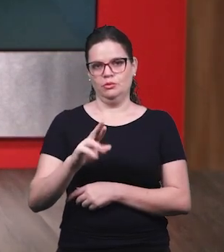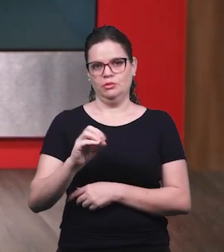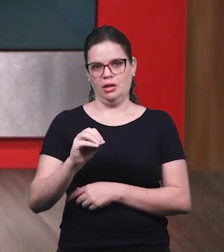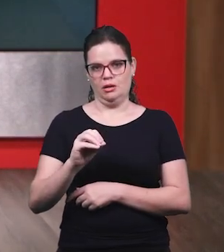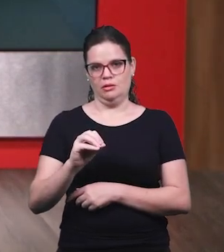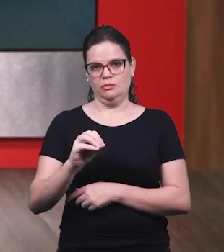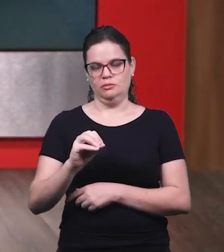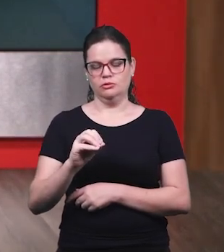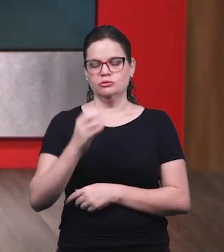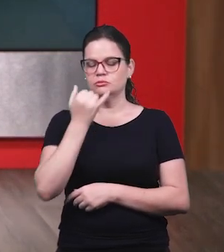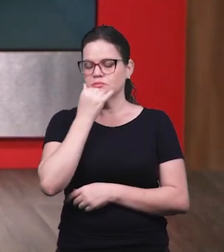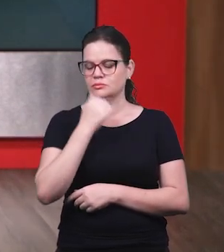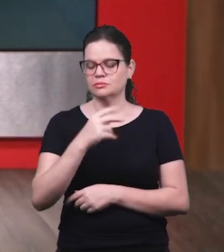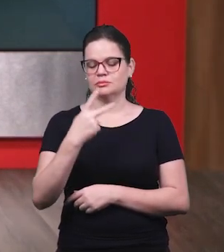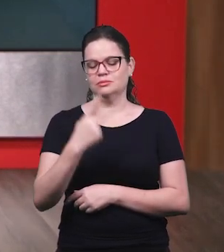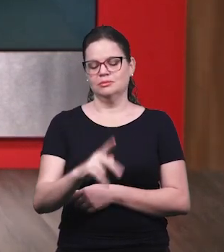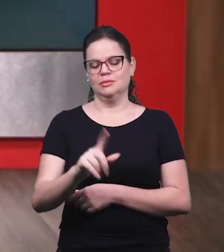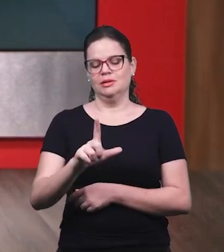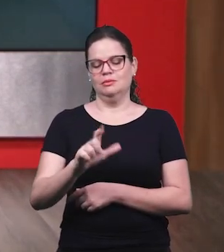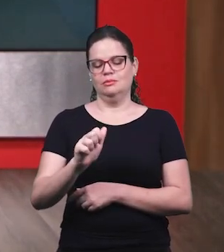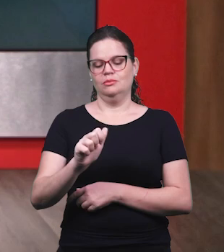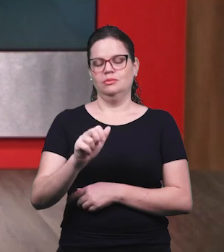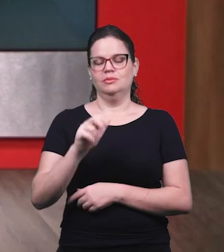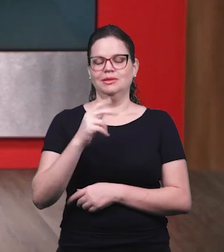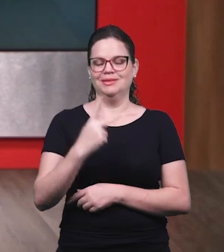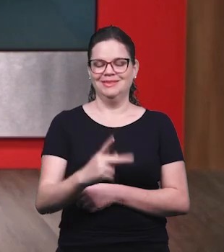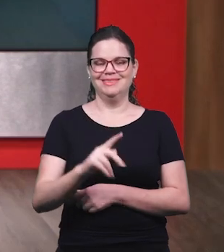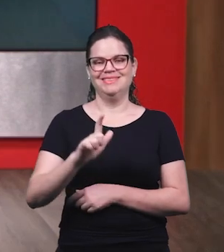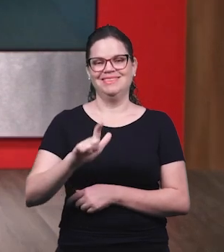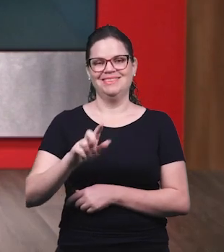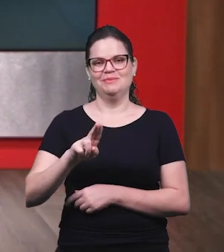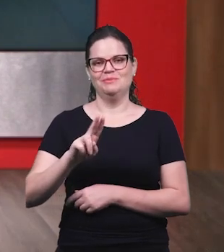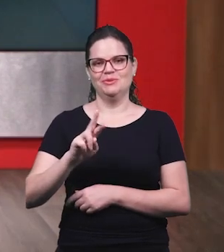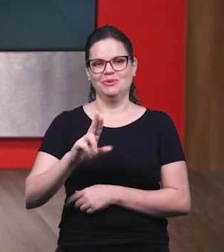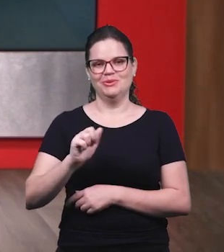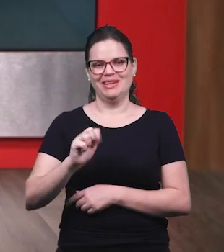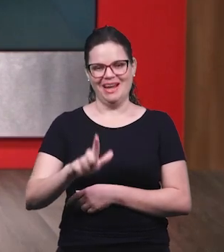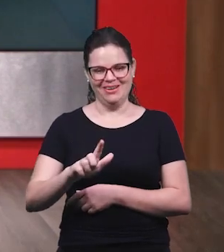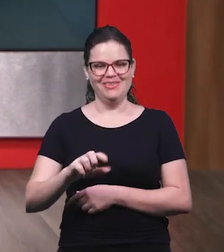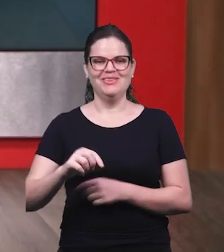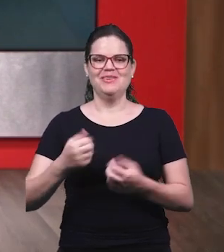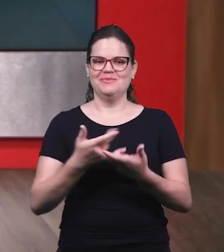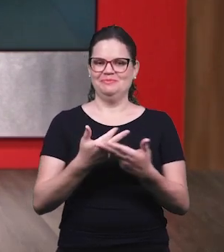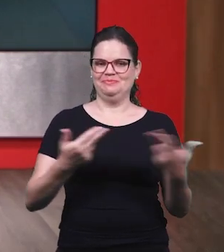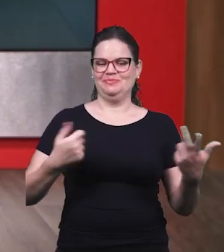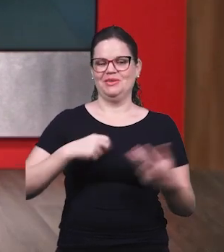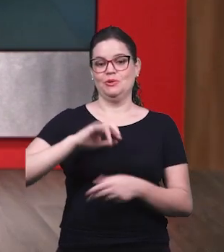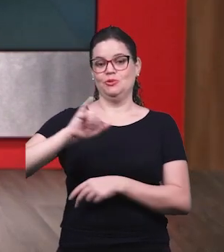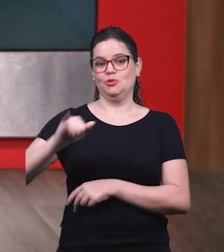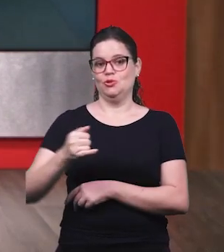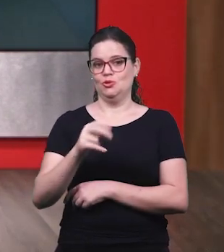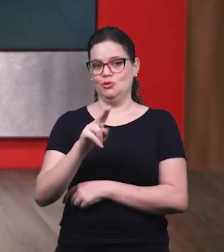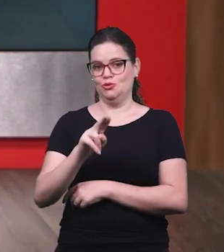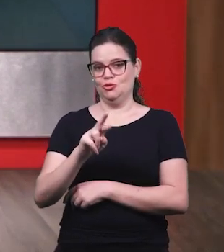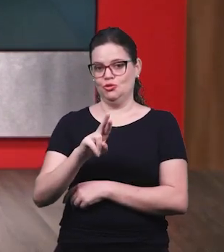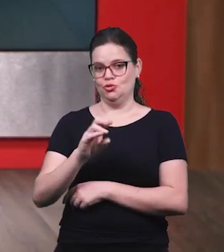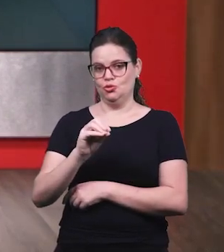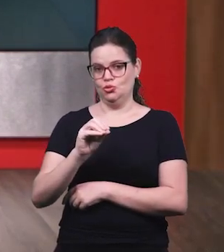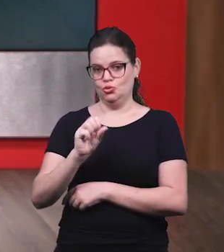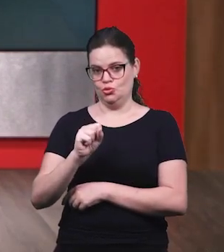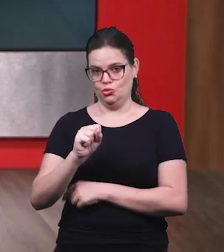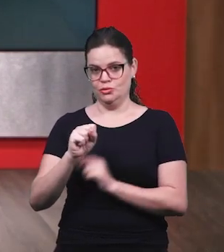Jurou, em vez de juros, né? Há países como o Brasil, por